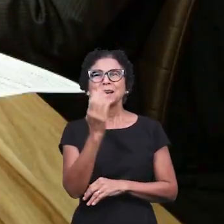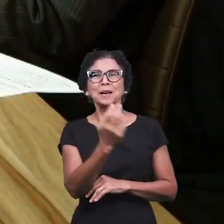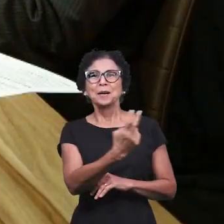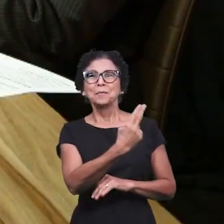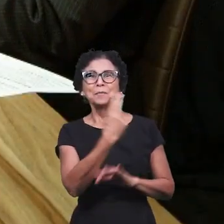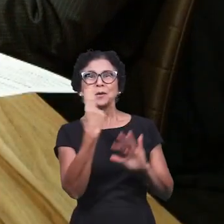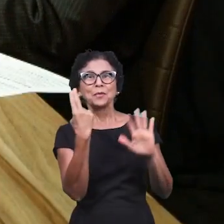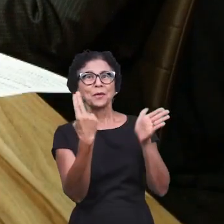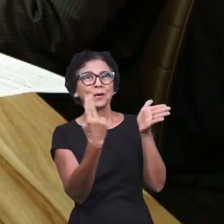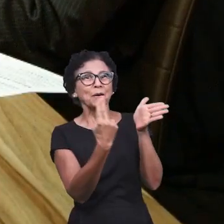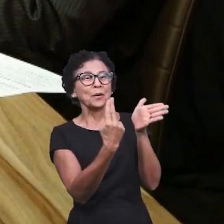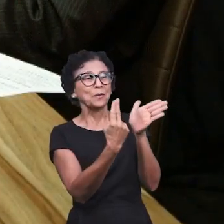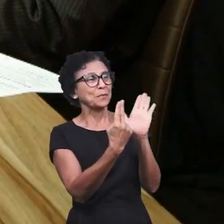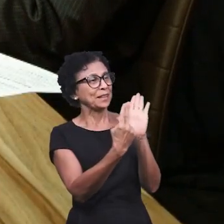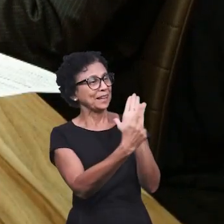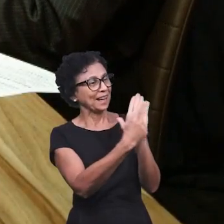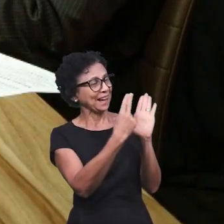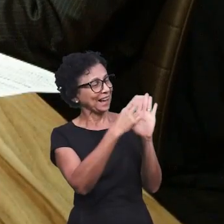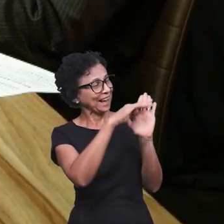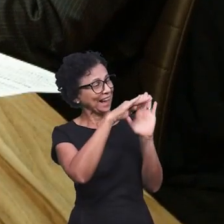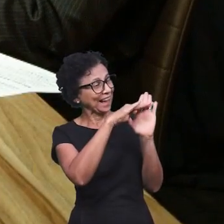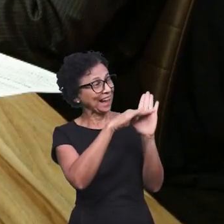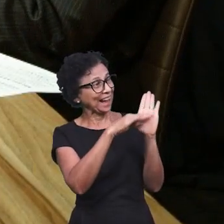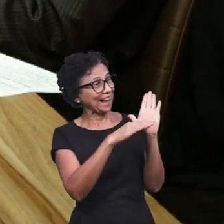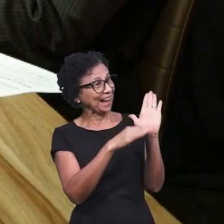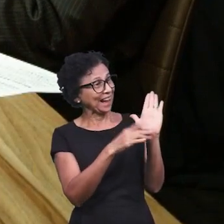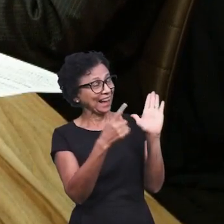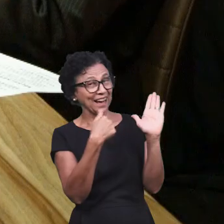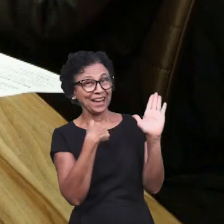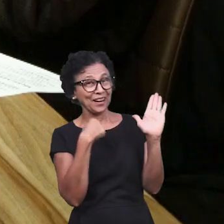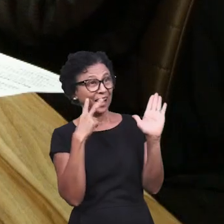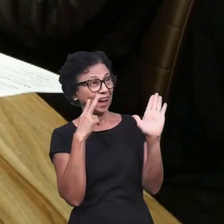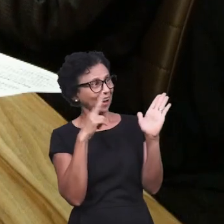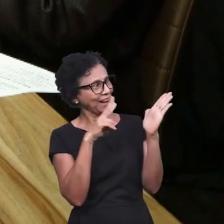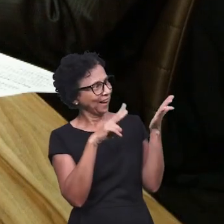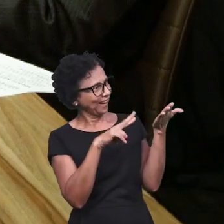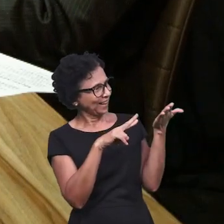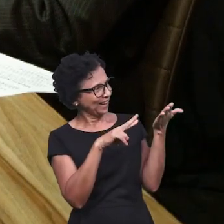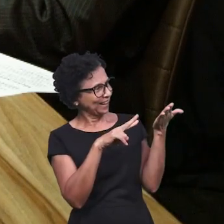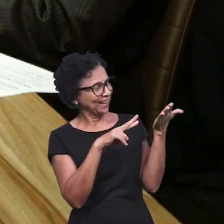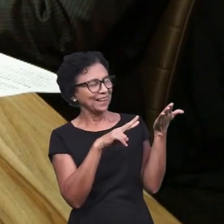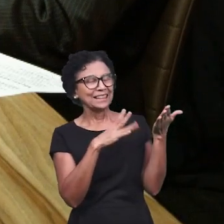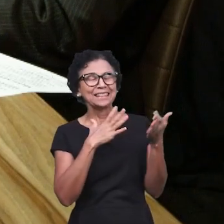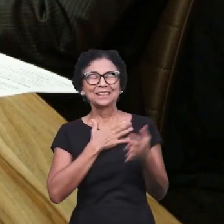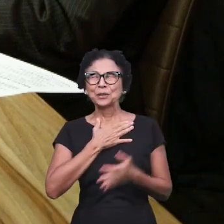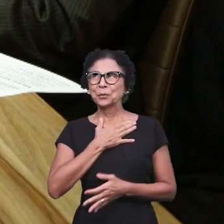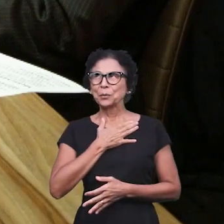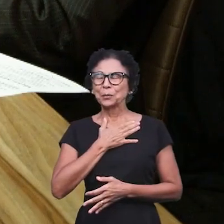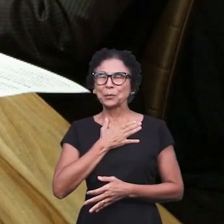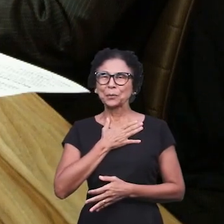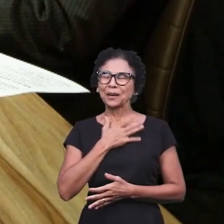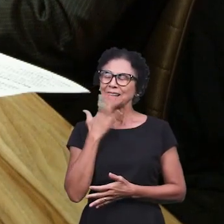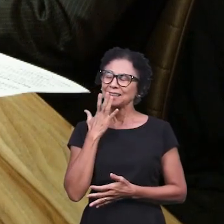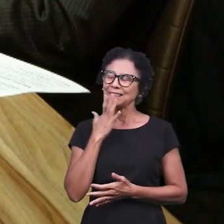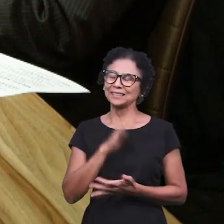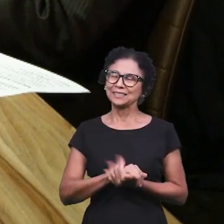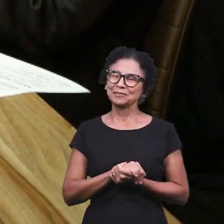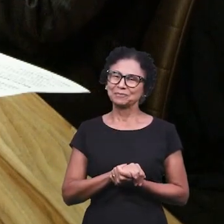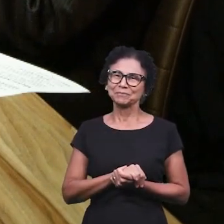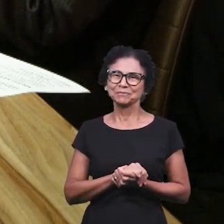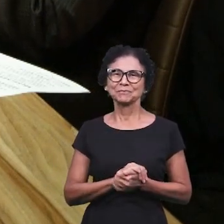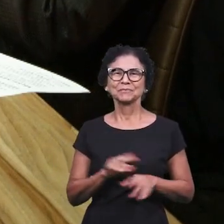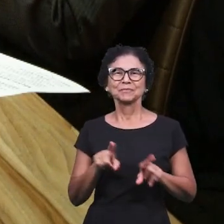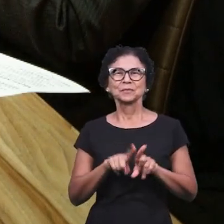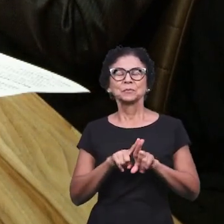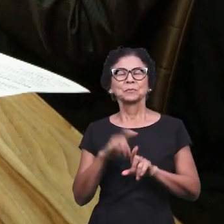é boa, hein? É uma sensação fantástica. É muito bom isso. Você começar a ver o nome na lista, rapaz. E o